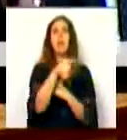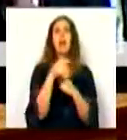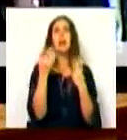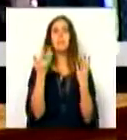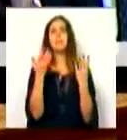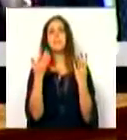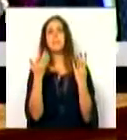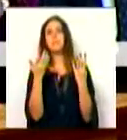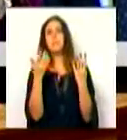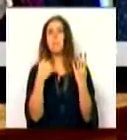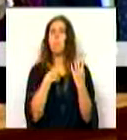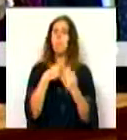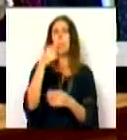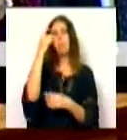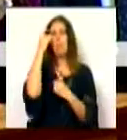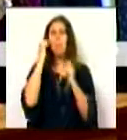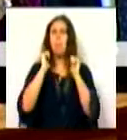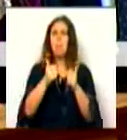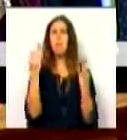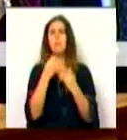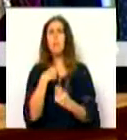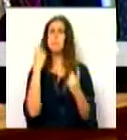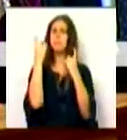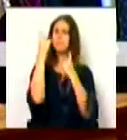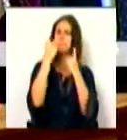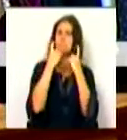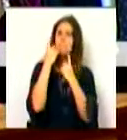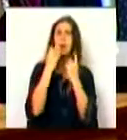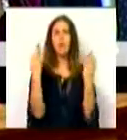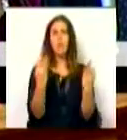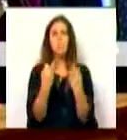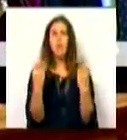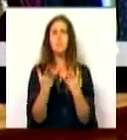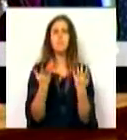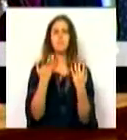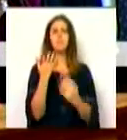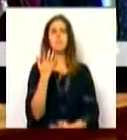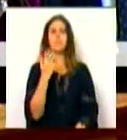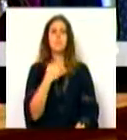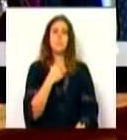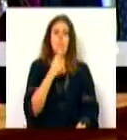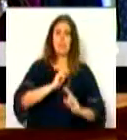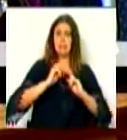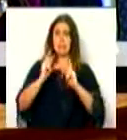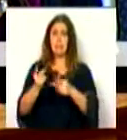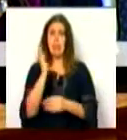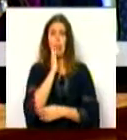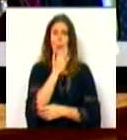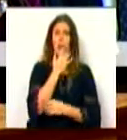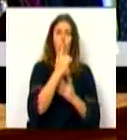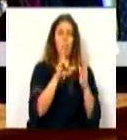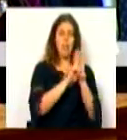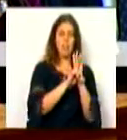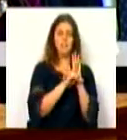digamos, o bom senso de ponderar que, efetivamente, depender a transferência de verbas de uma